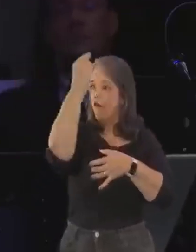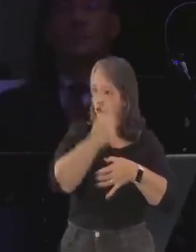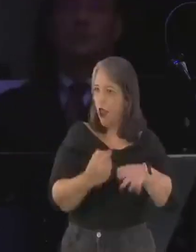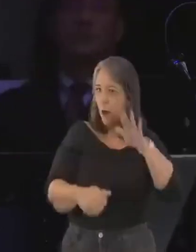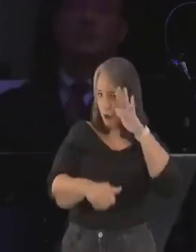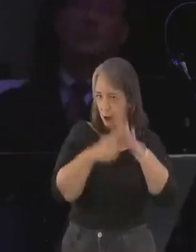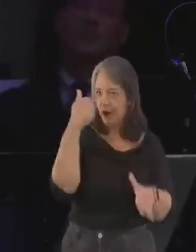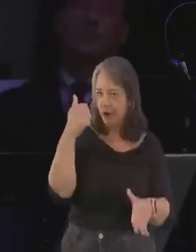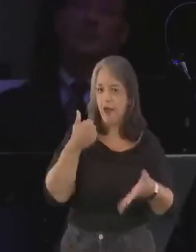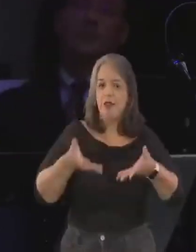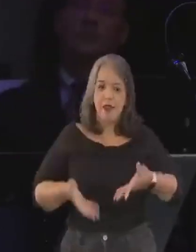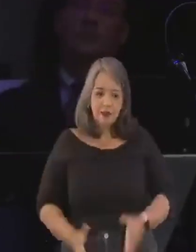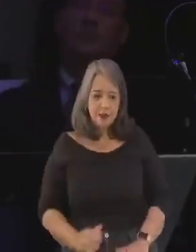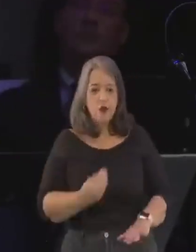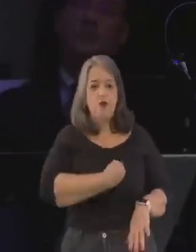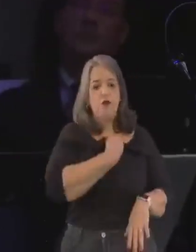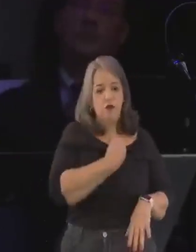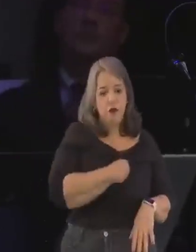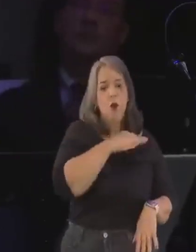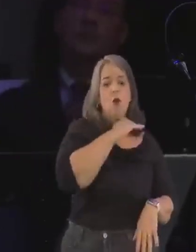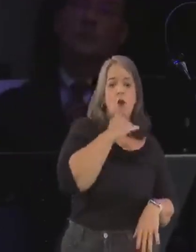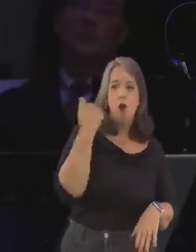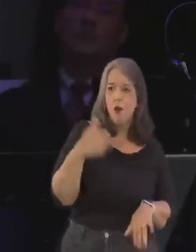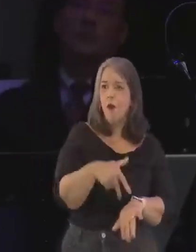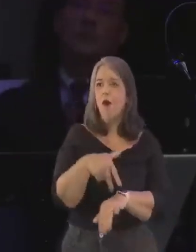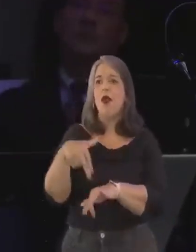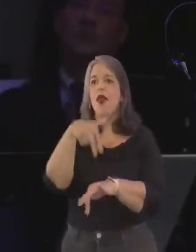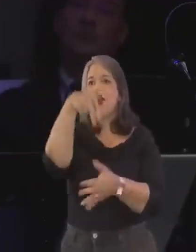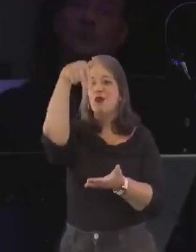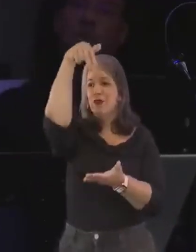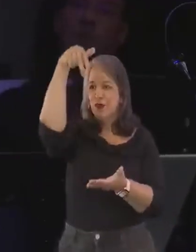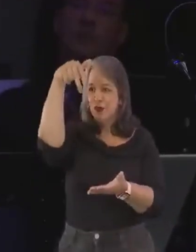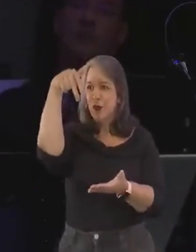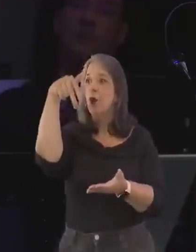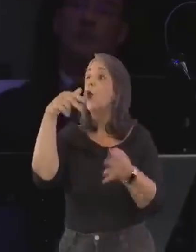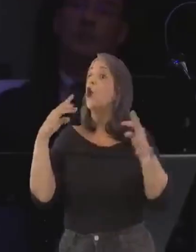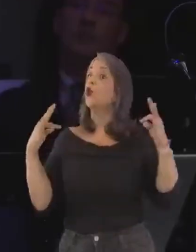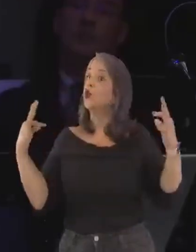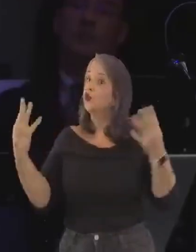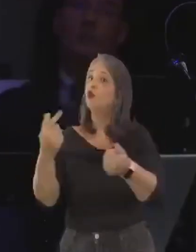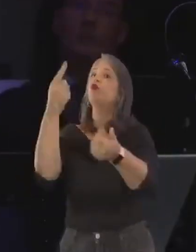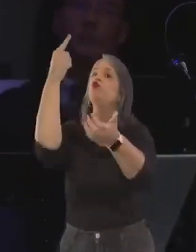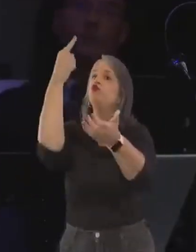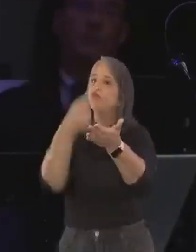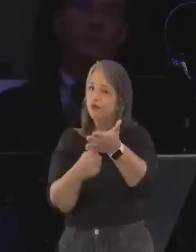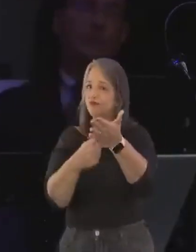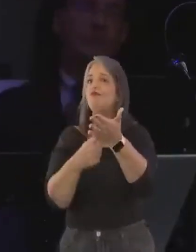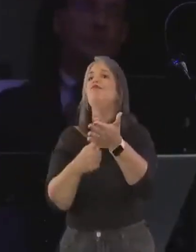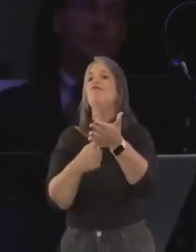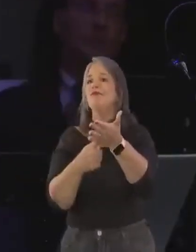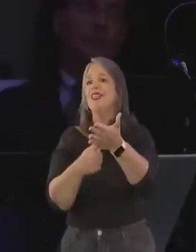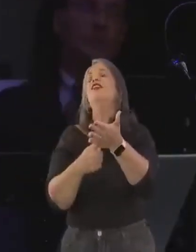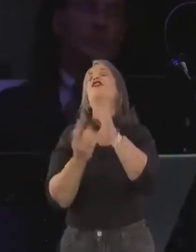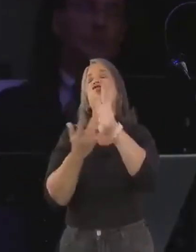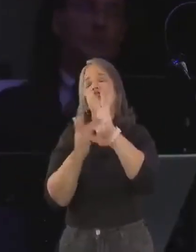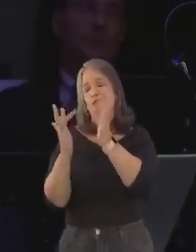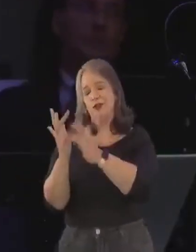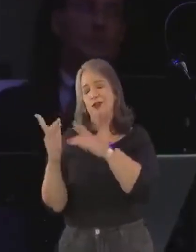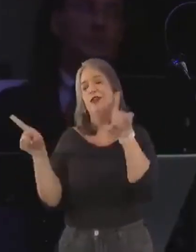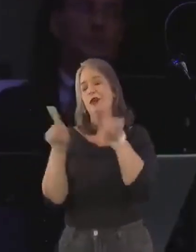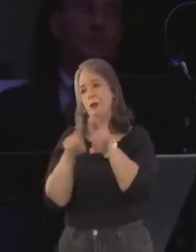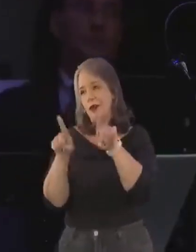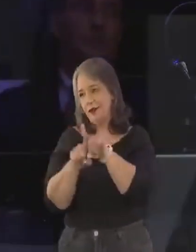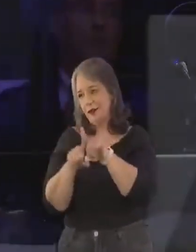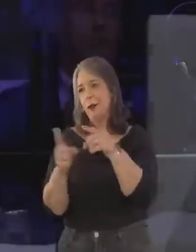e ressuscitou, tudo se cumpriu e Jesus Cristo voltará. A segunda